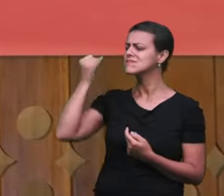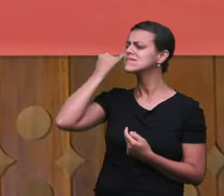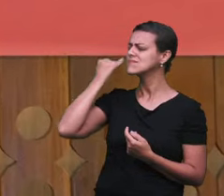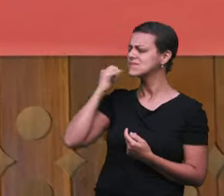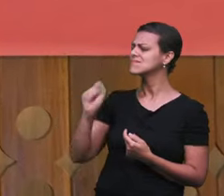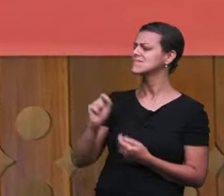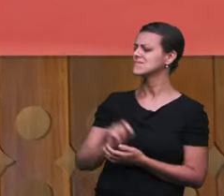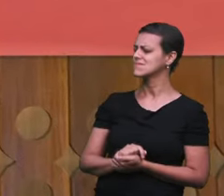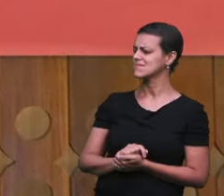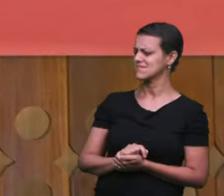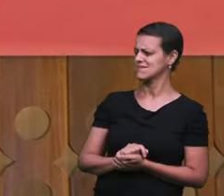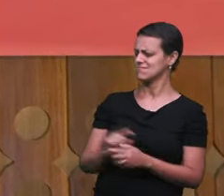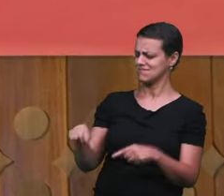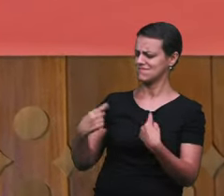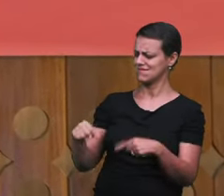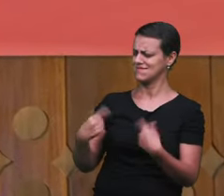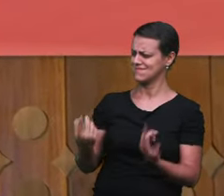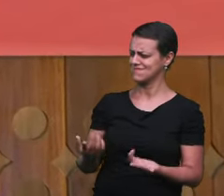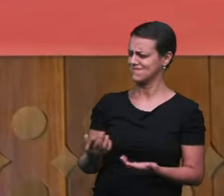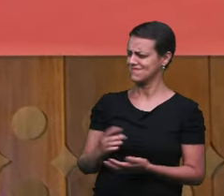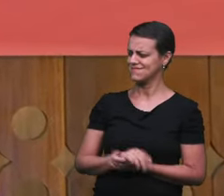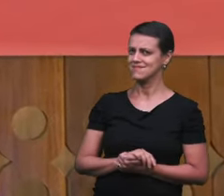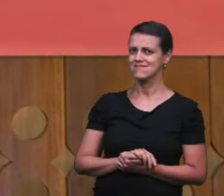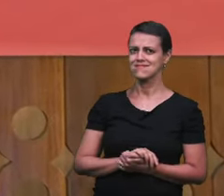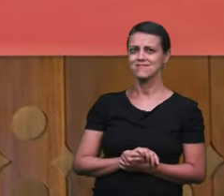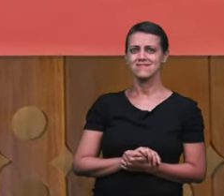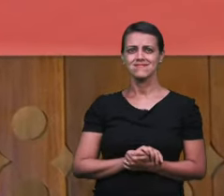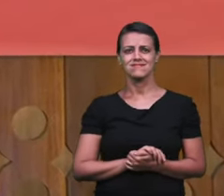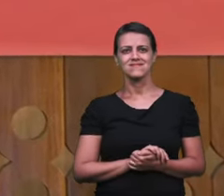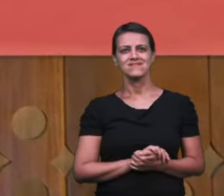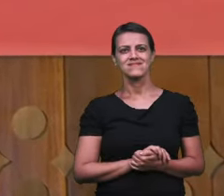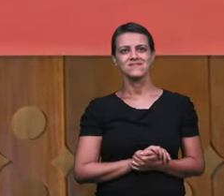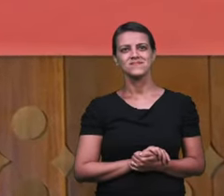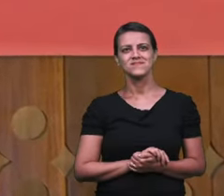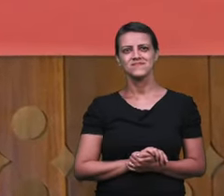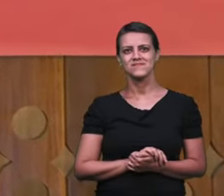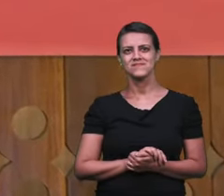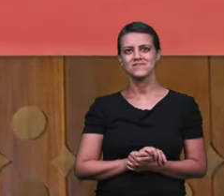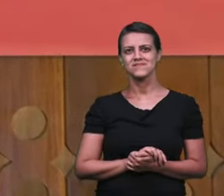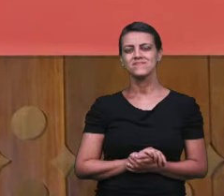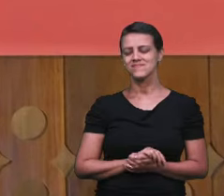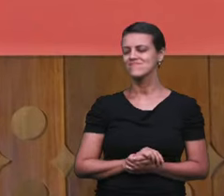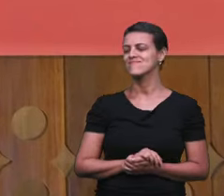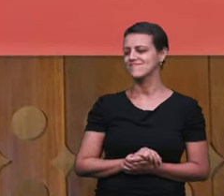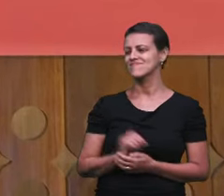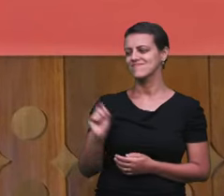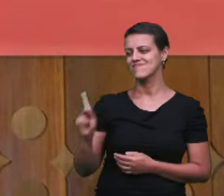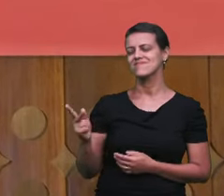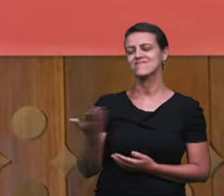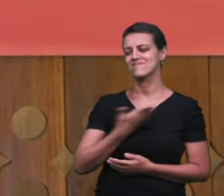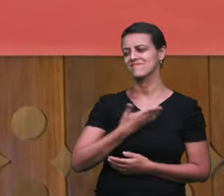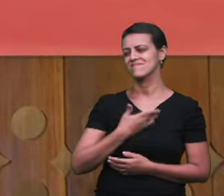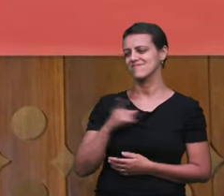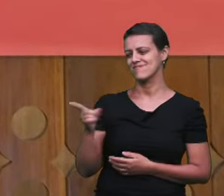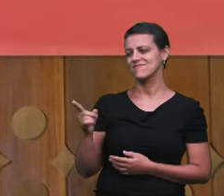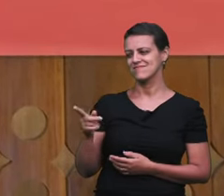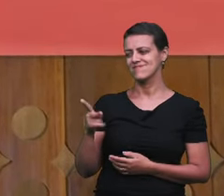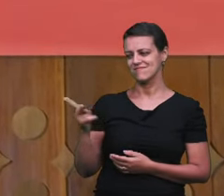Perturbador de Israel. É isso mesmo, meu companheiro. Você está com a palavra.